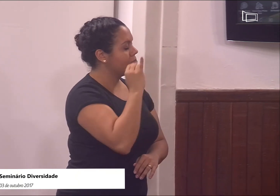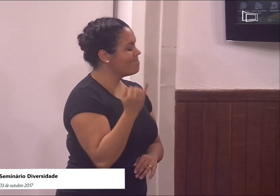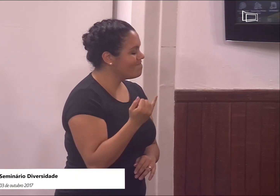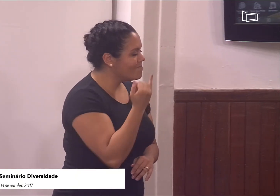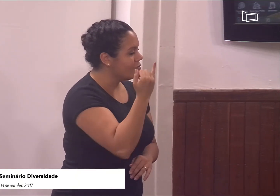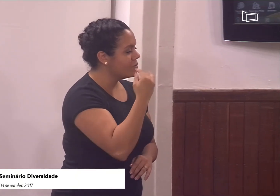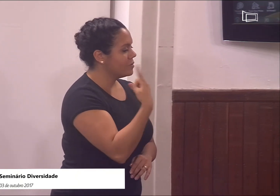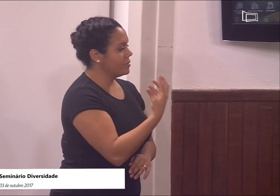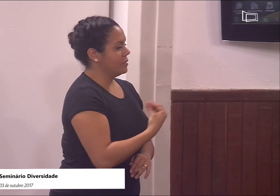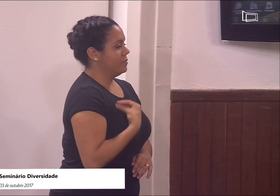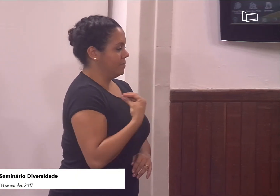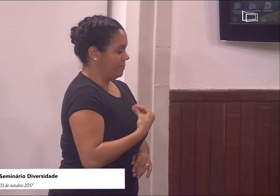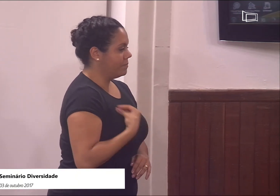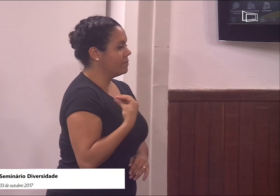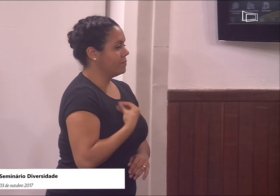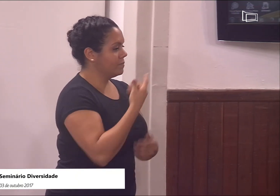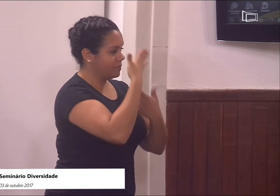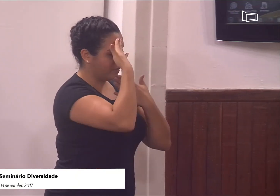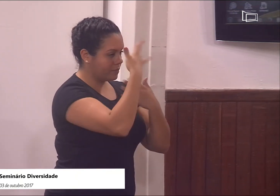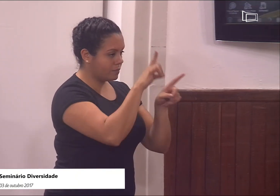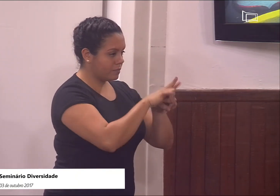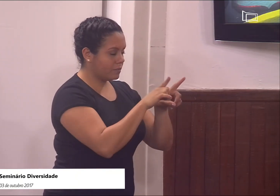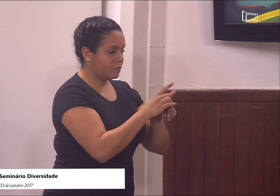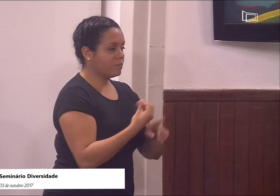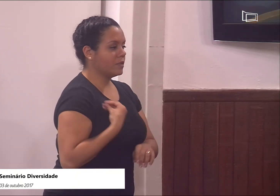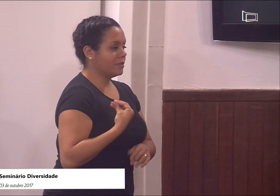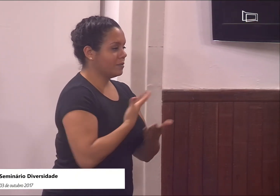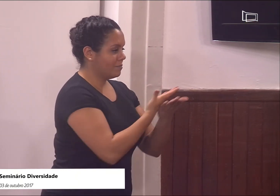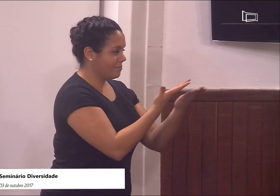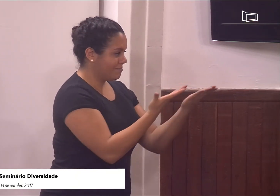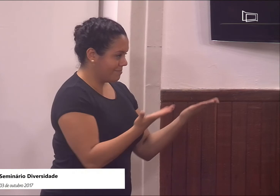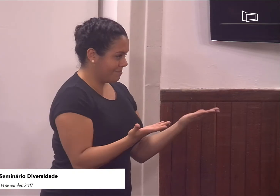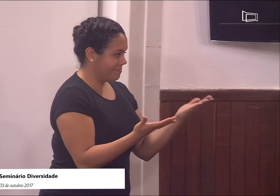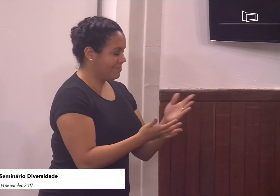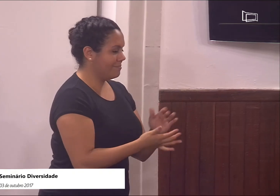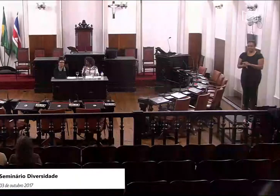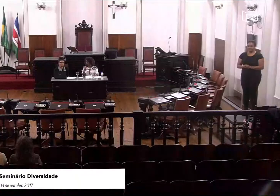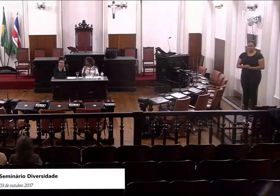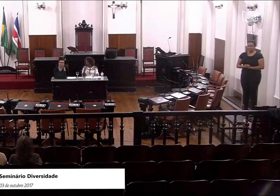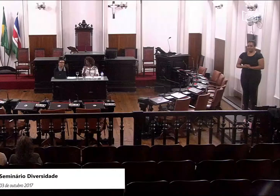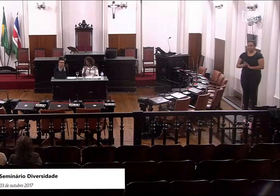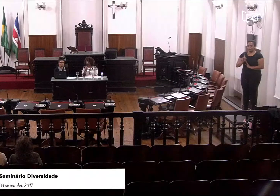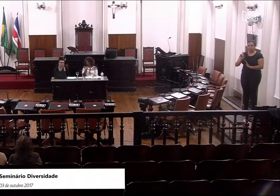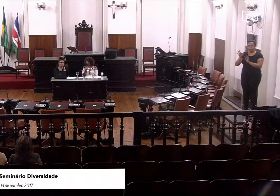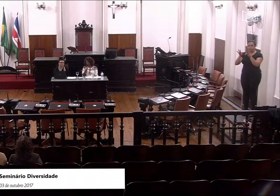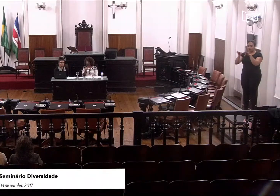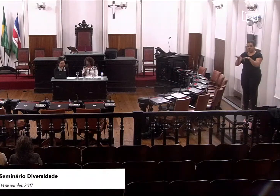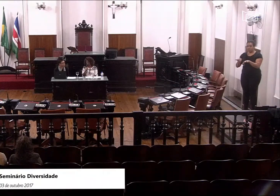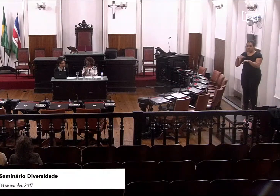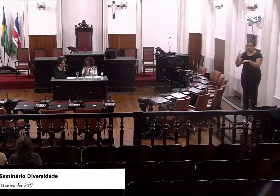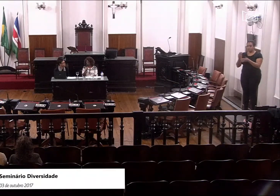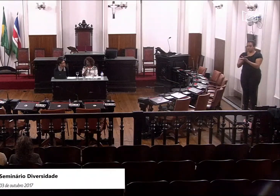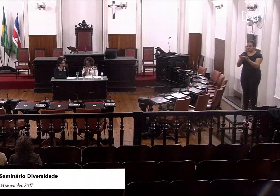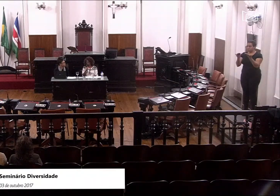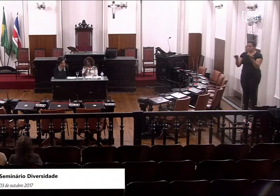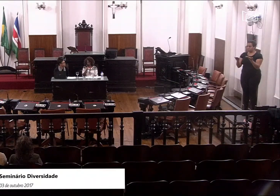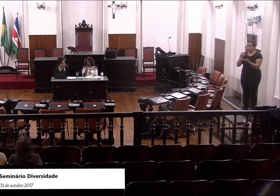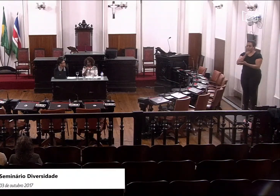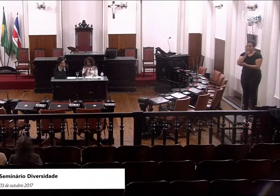para a gente. E agradecer a presença de vocês. E, ao final, aqui a gente vai servir um